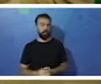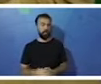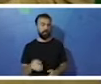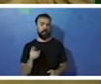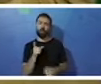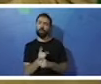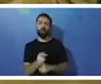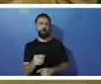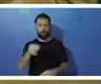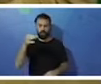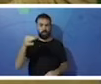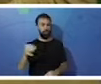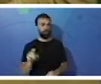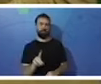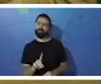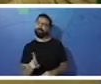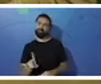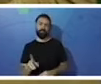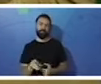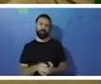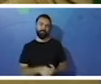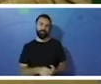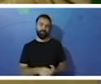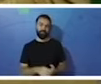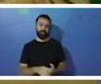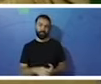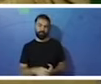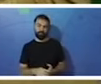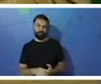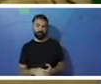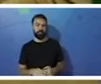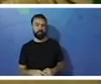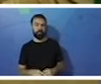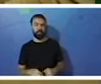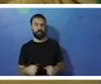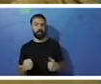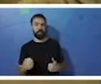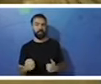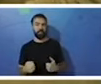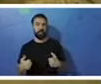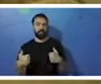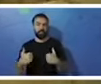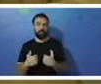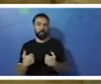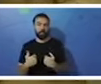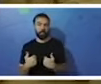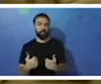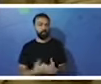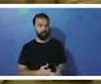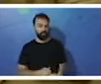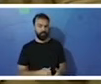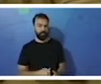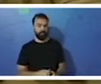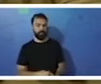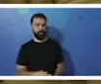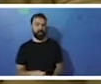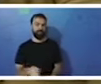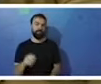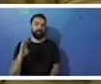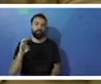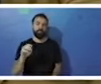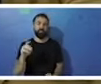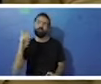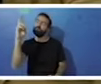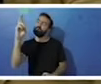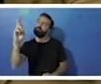exatamente o 38. E nós vamos procurar um que chega mais próximo, mas não pode passar. Então vamos lá. Na coluna